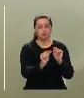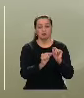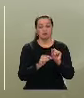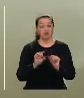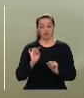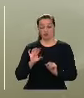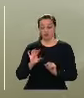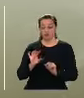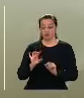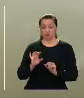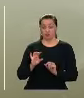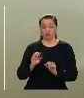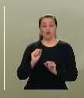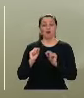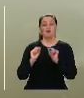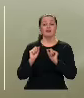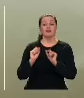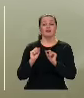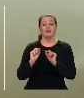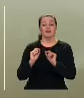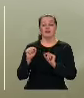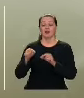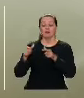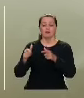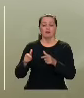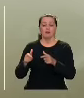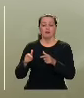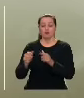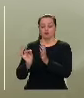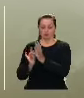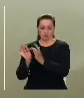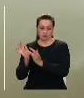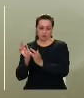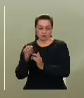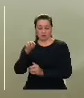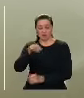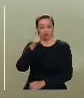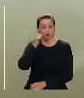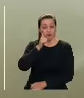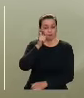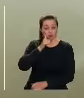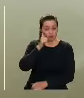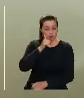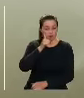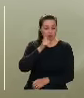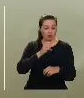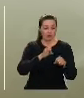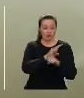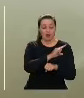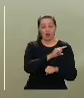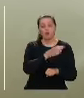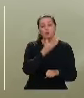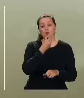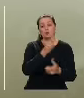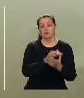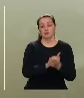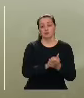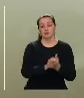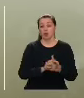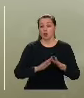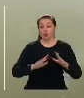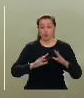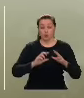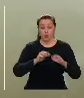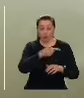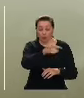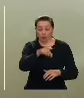Quer dizer, ninguém dos acusadores ficou, porque não tinha ninguém que não tinha pecado. Foi todo mundo embora, de maneira